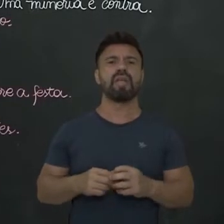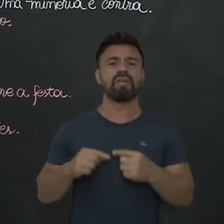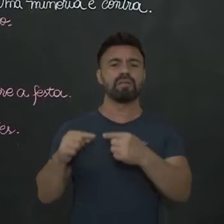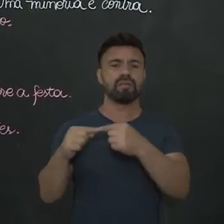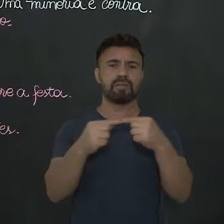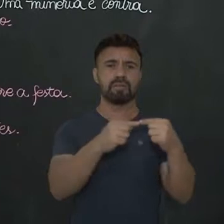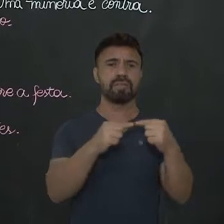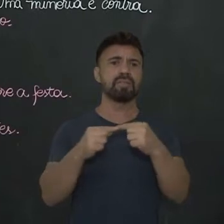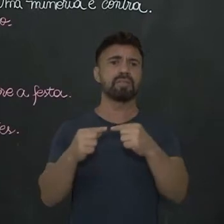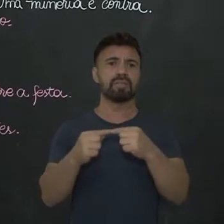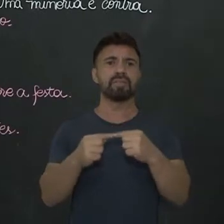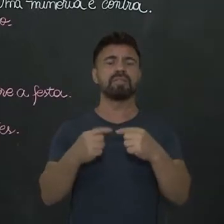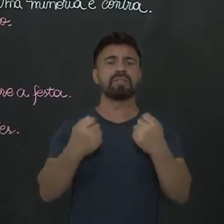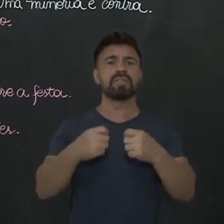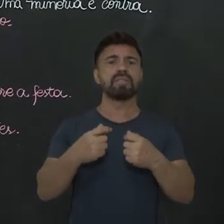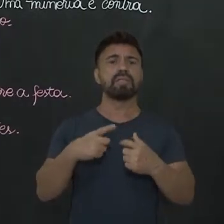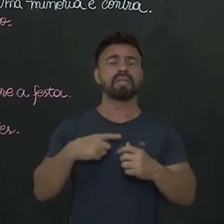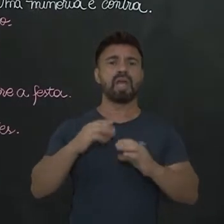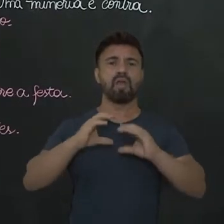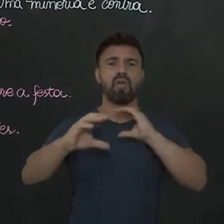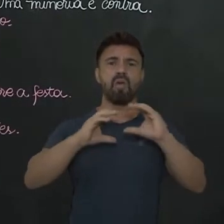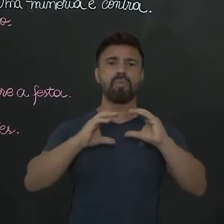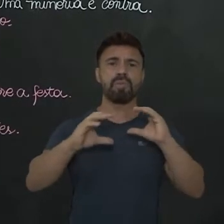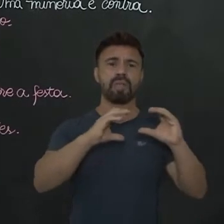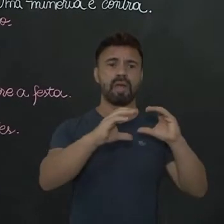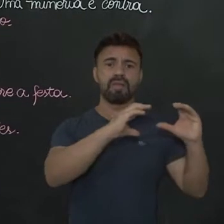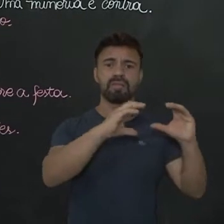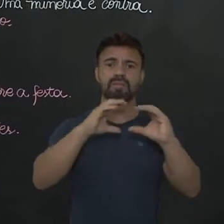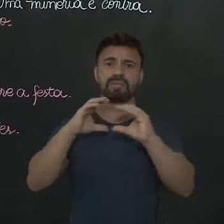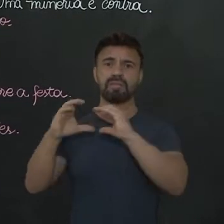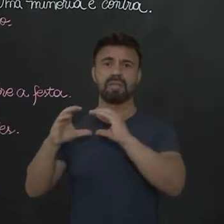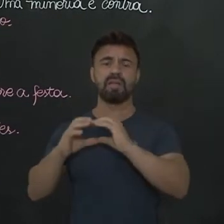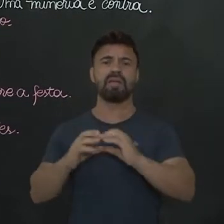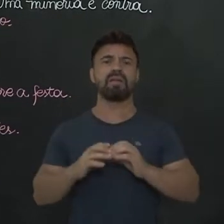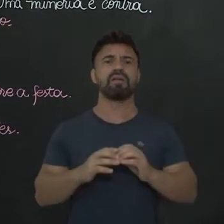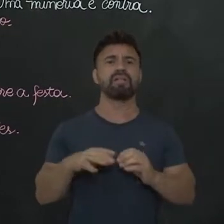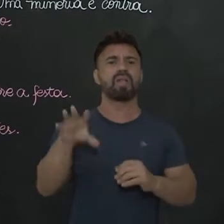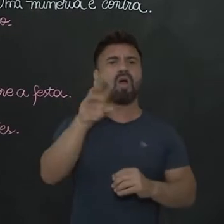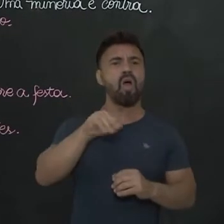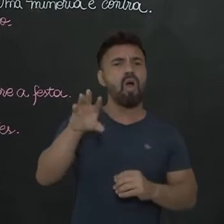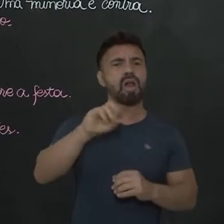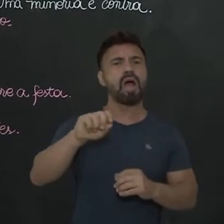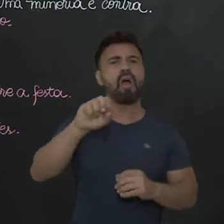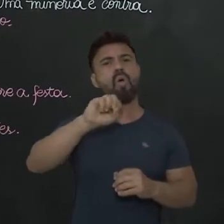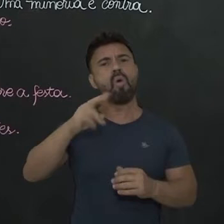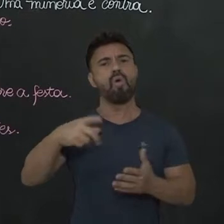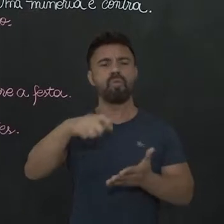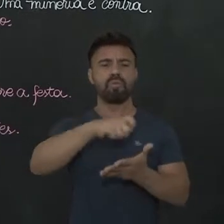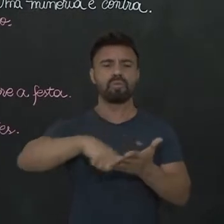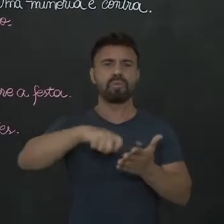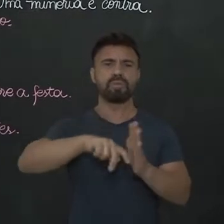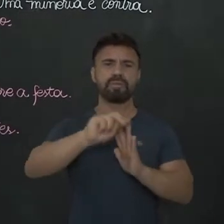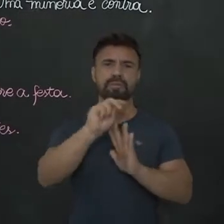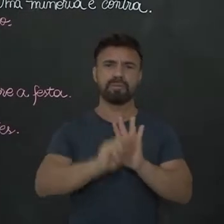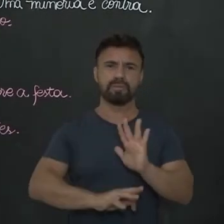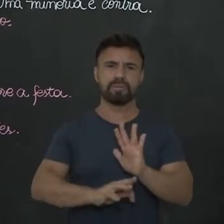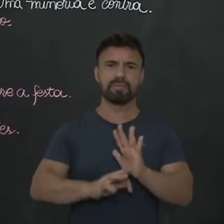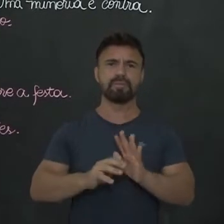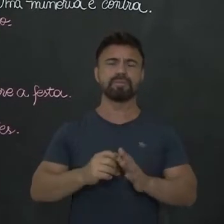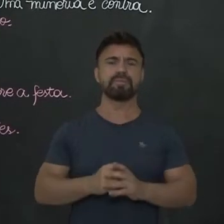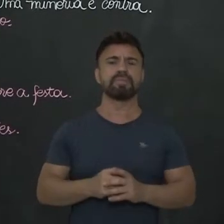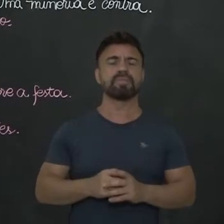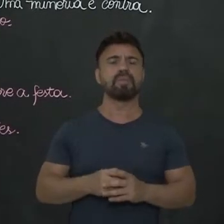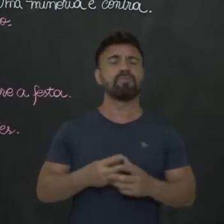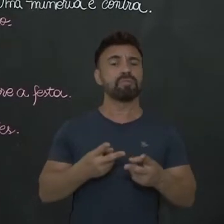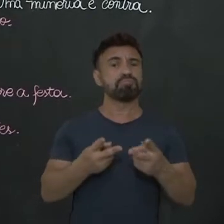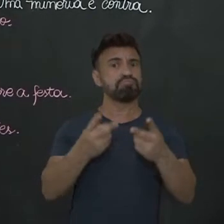uma condição indispensável para a comunicação entre os falantes, seja na modalidade oral ou para a comunicação por meio de gêneros textuais